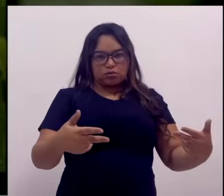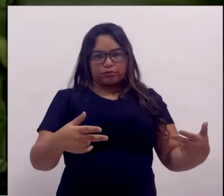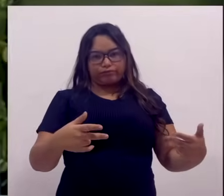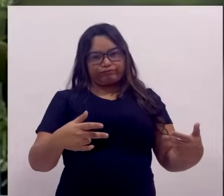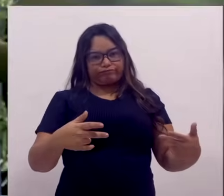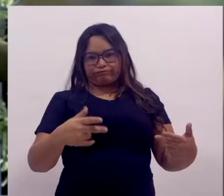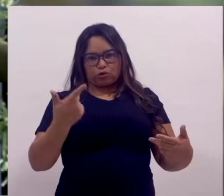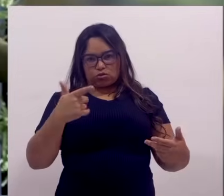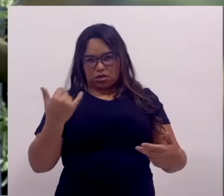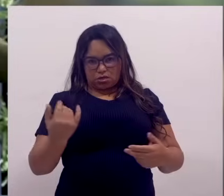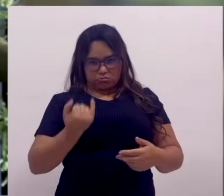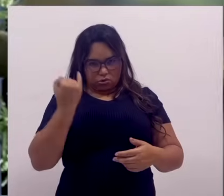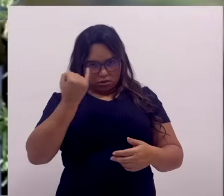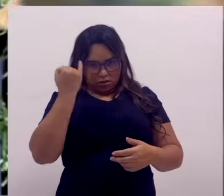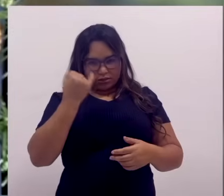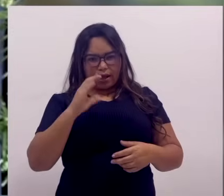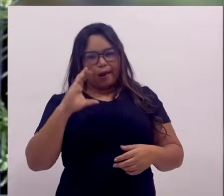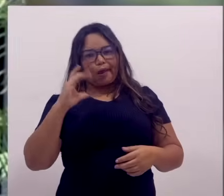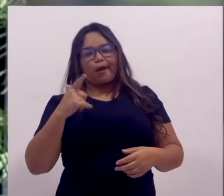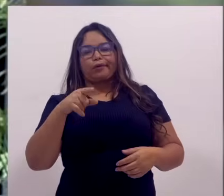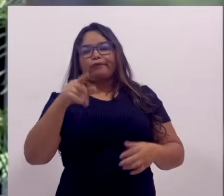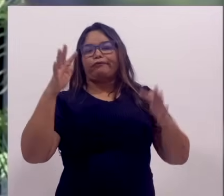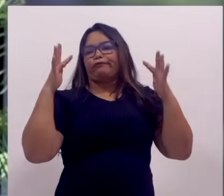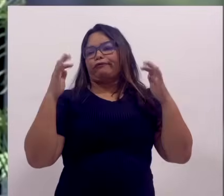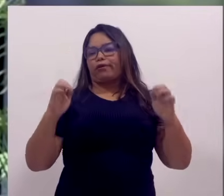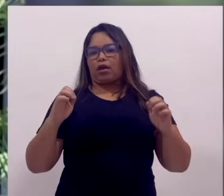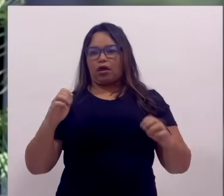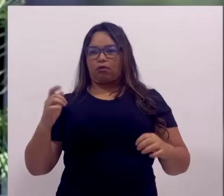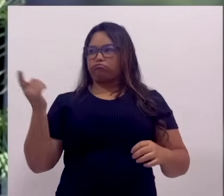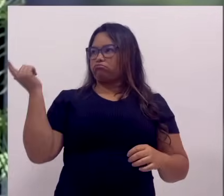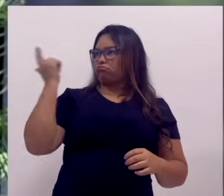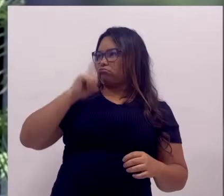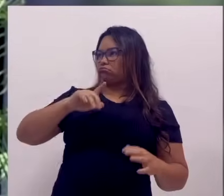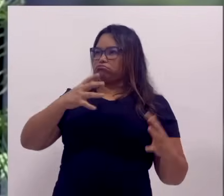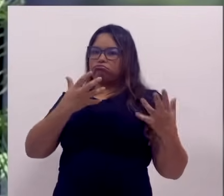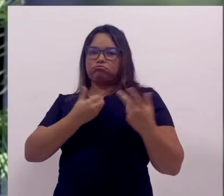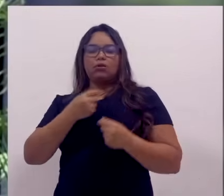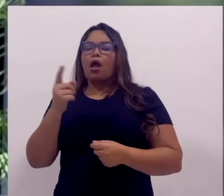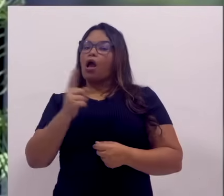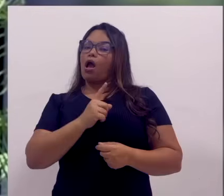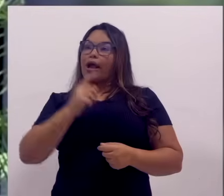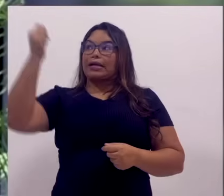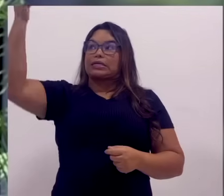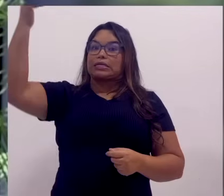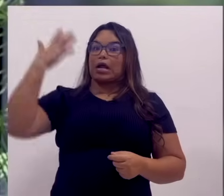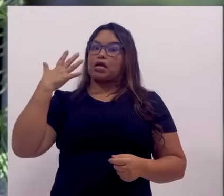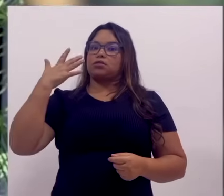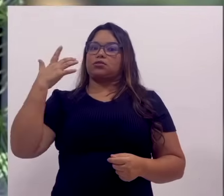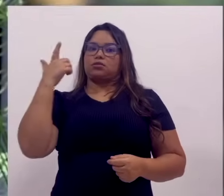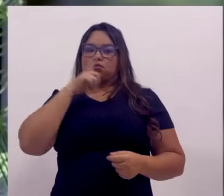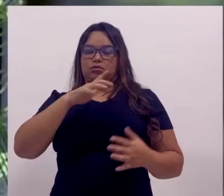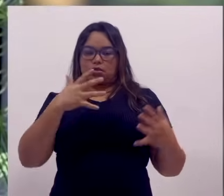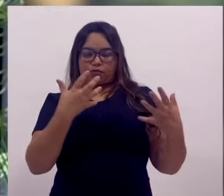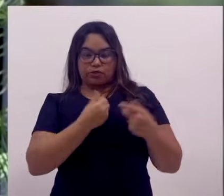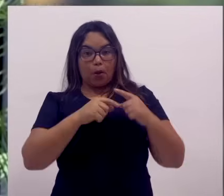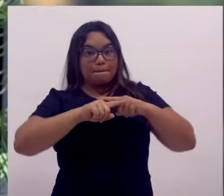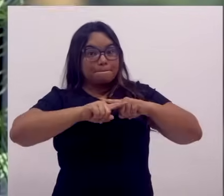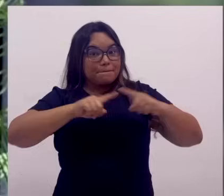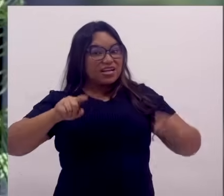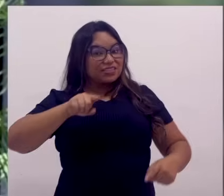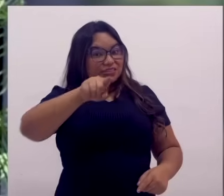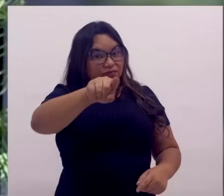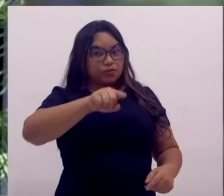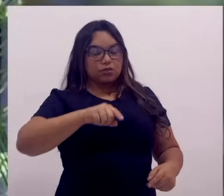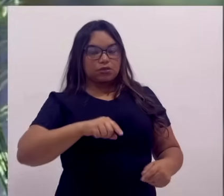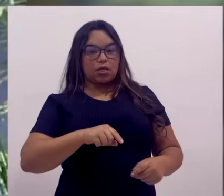Vejam que a fé sem obras é morta. É verdade que as obras não ganham pontos para vocês, porque nós somos